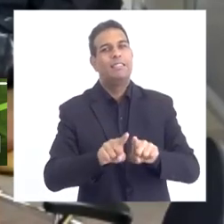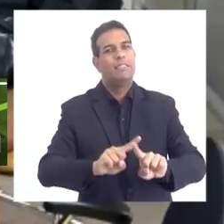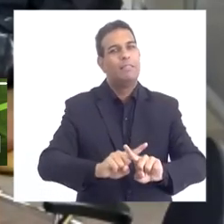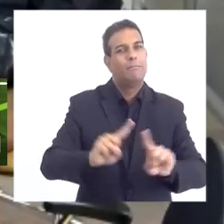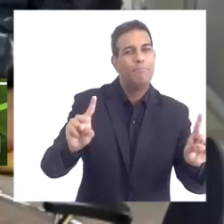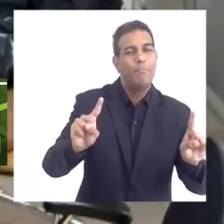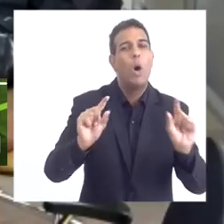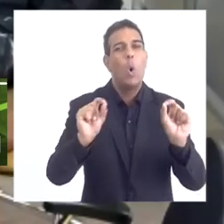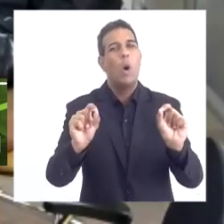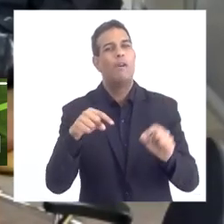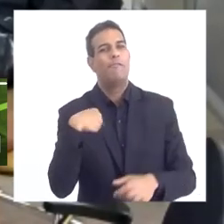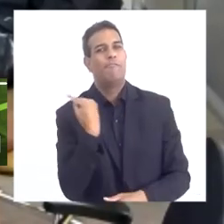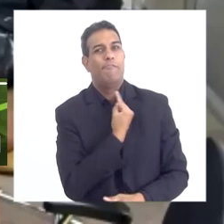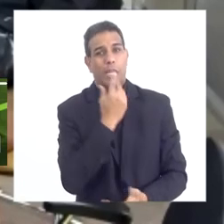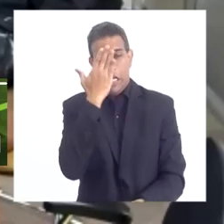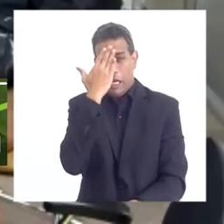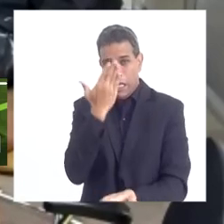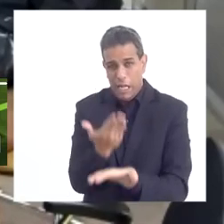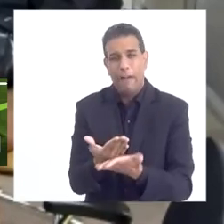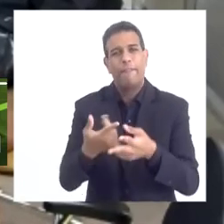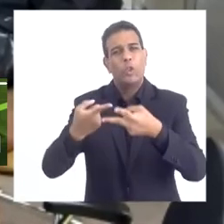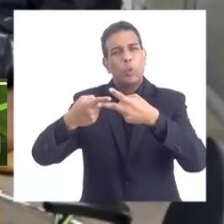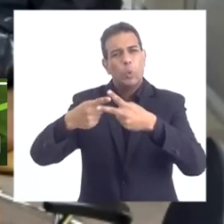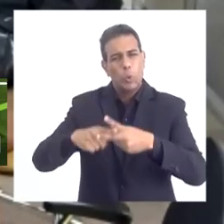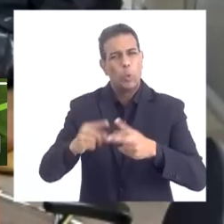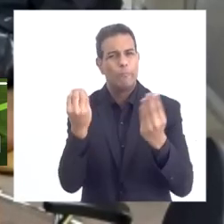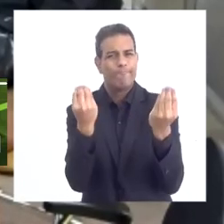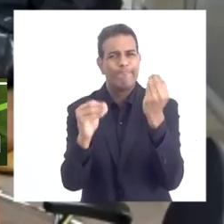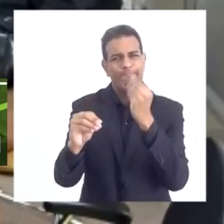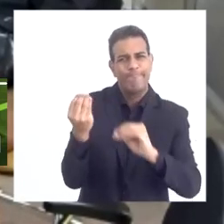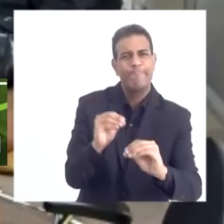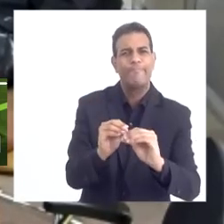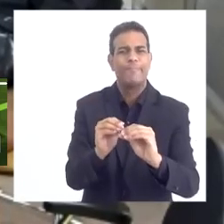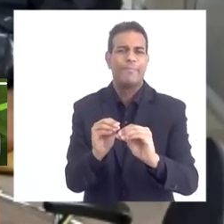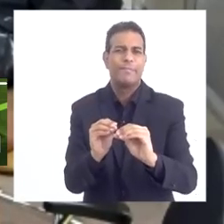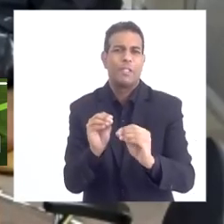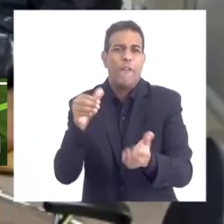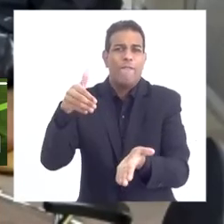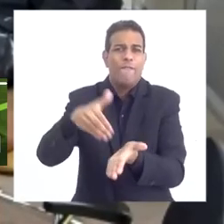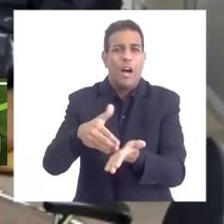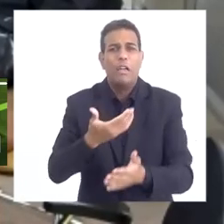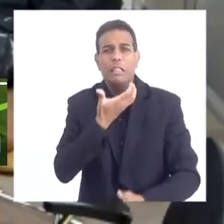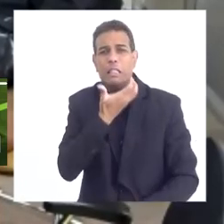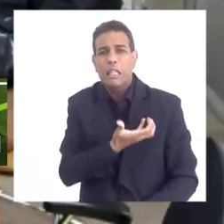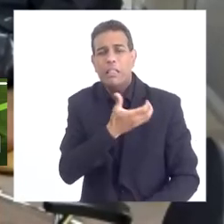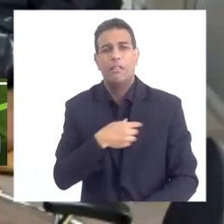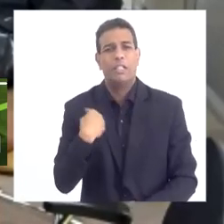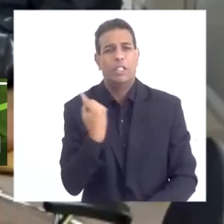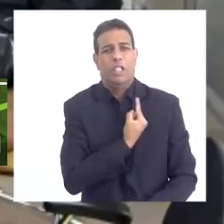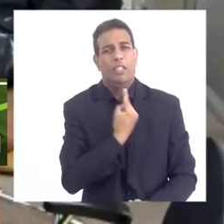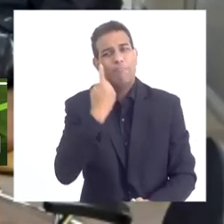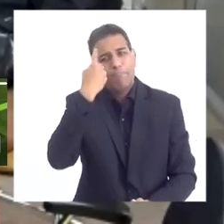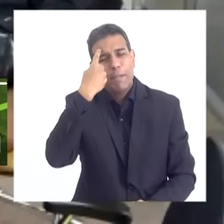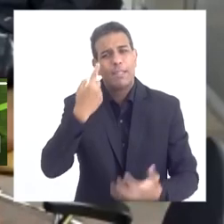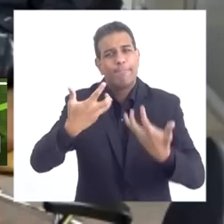mas a gente acredita que vai ter que ser ajustada aí até o final do ano. Enfim, isso é uma...